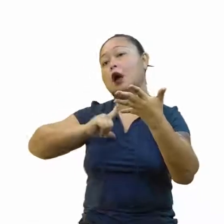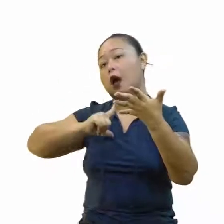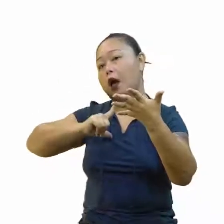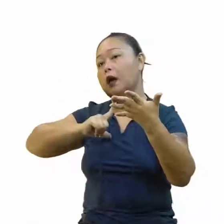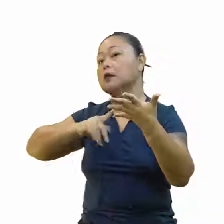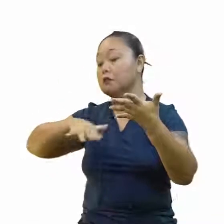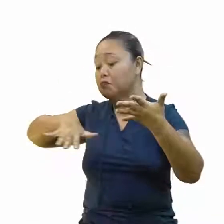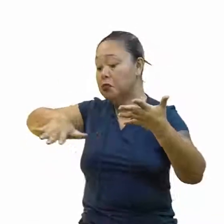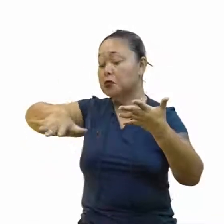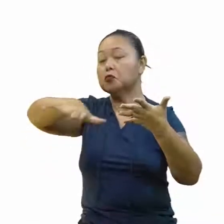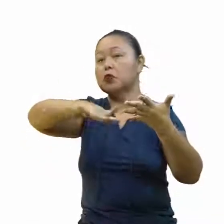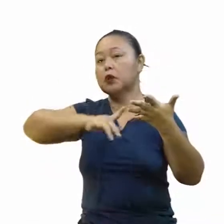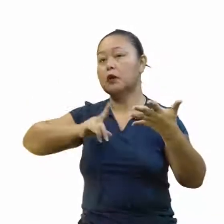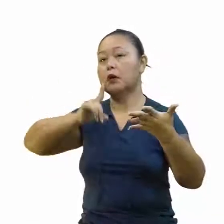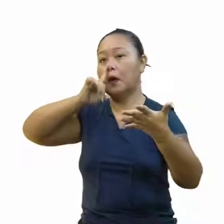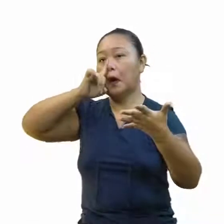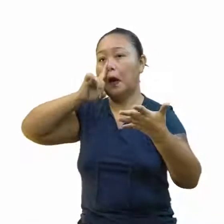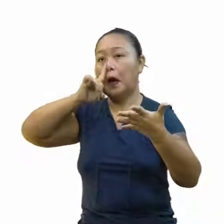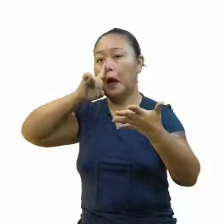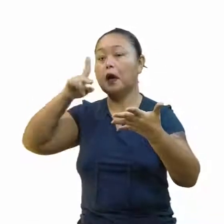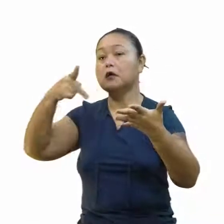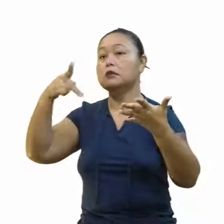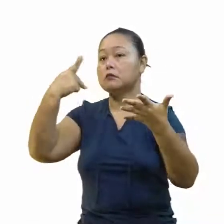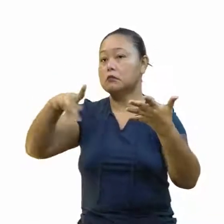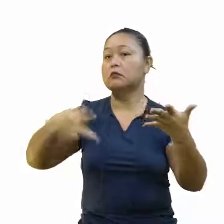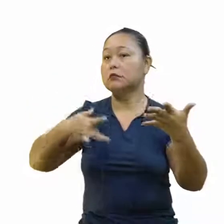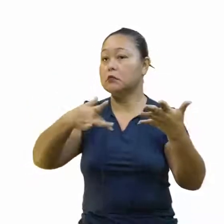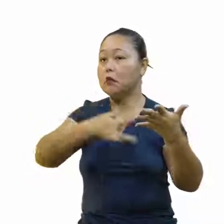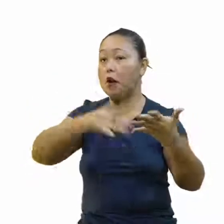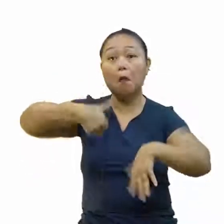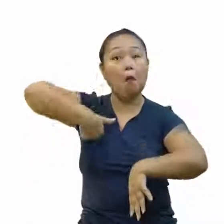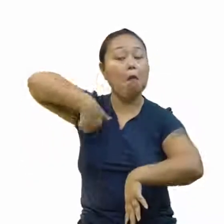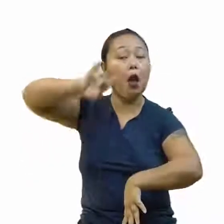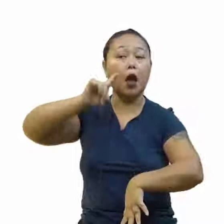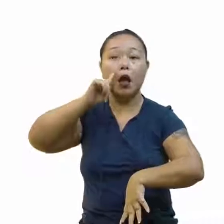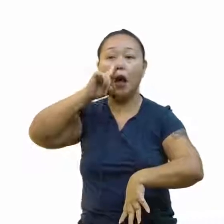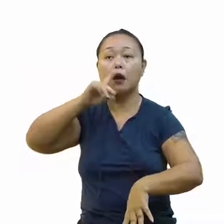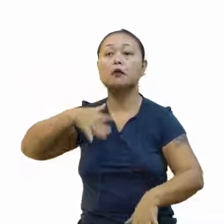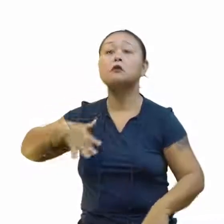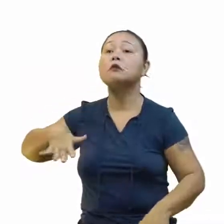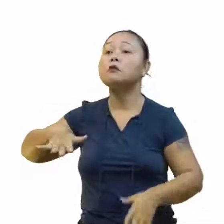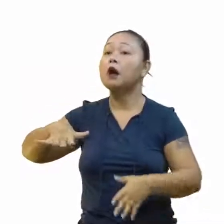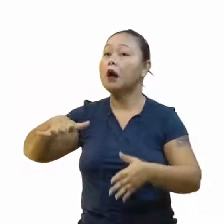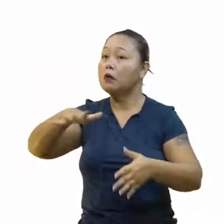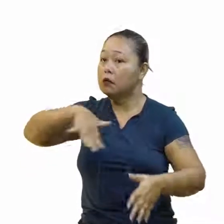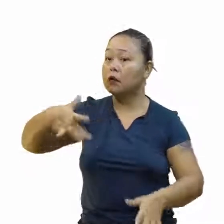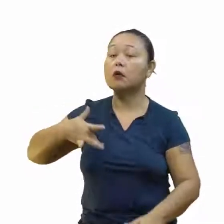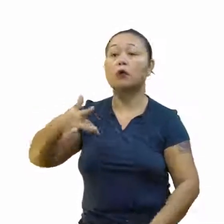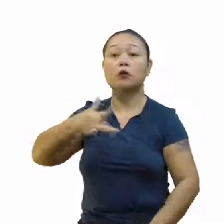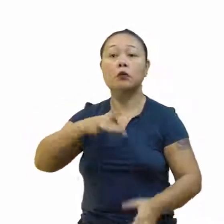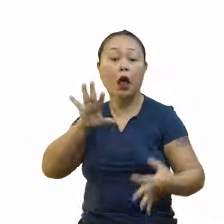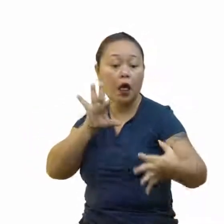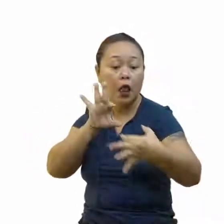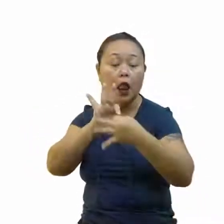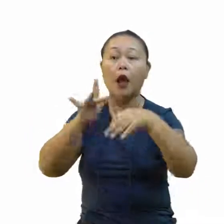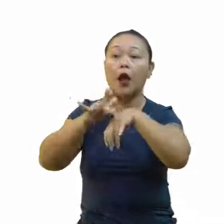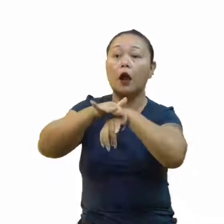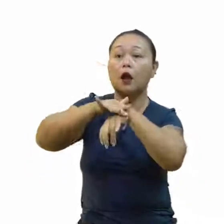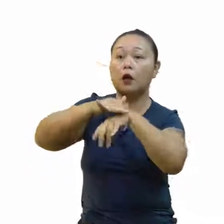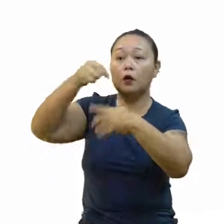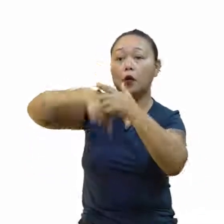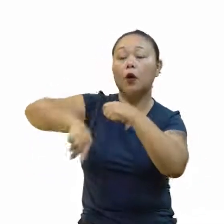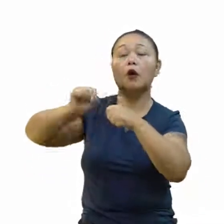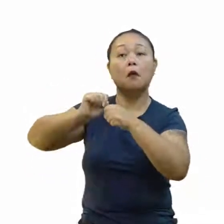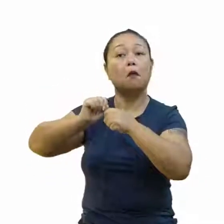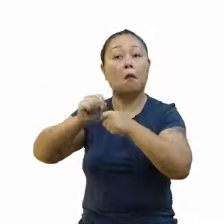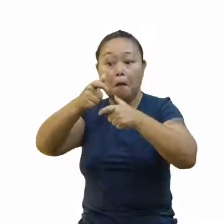grande. Eu sempre digo, quanto mais fatores de risco associados aí às doenças crônicas, maiores as